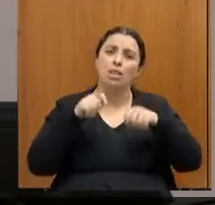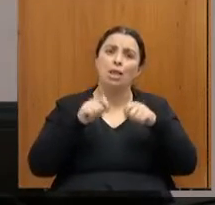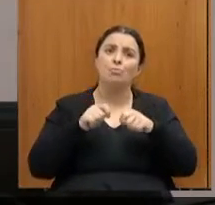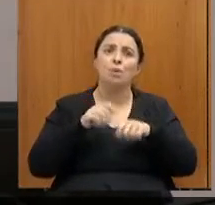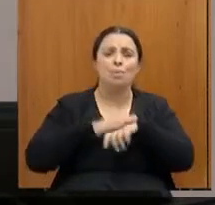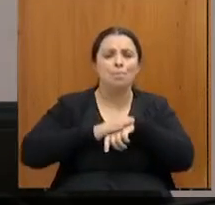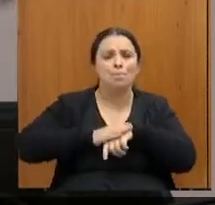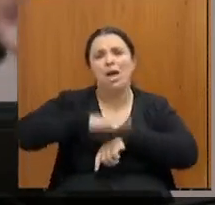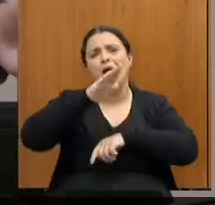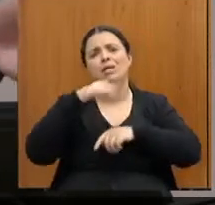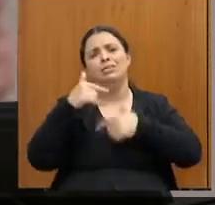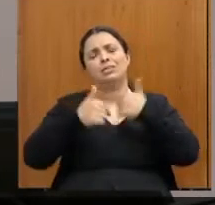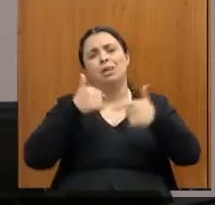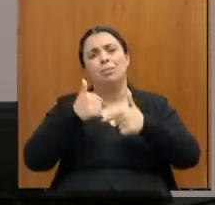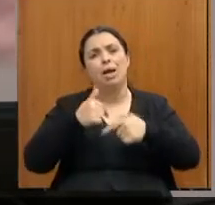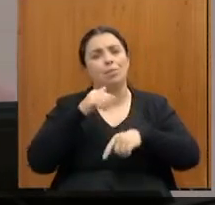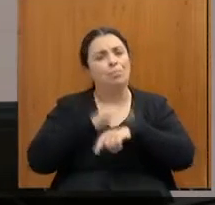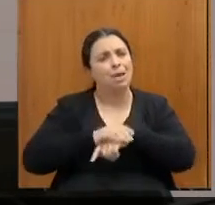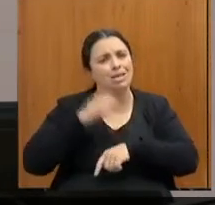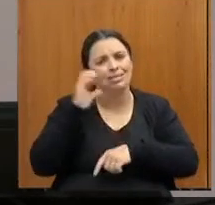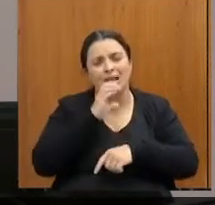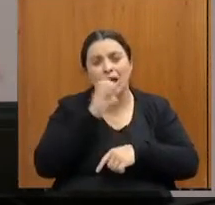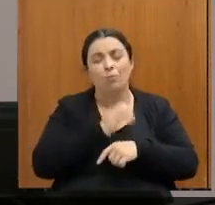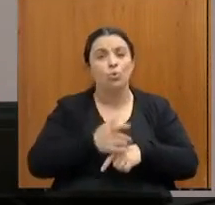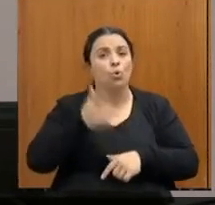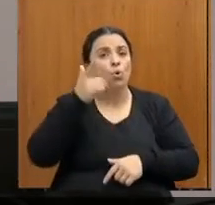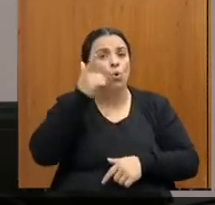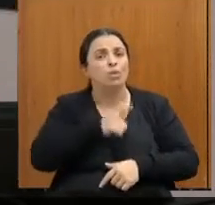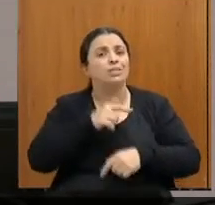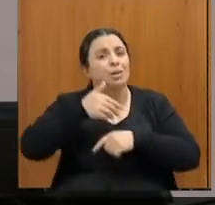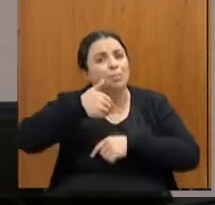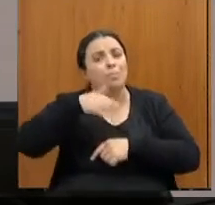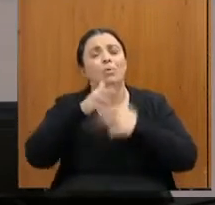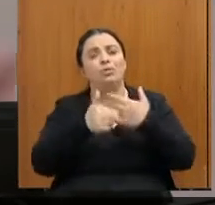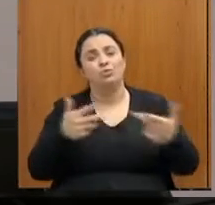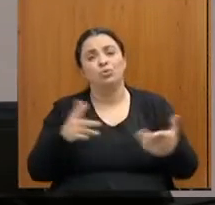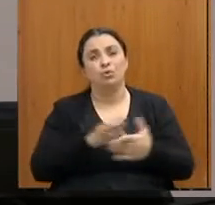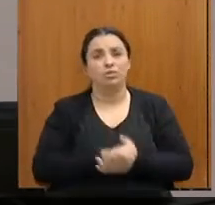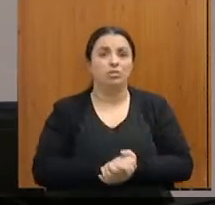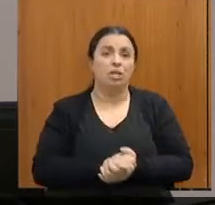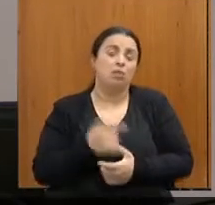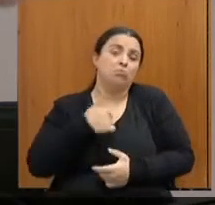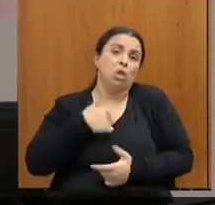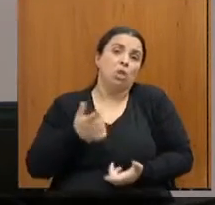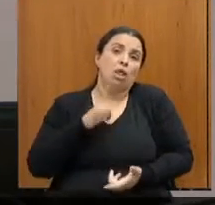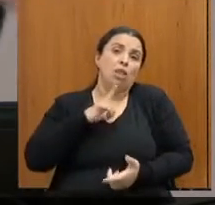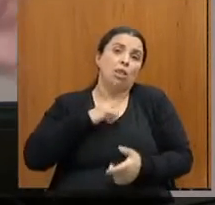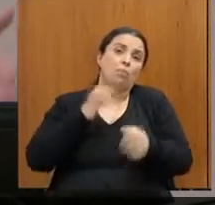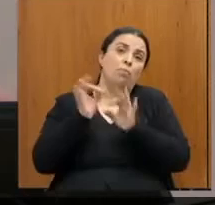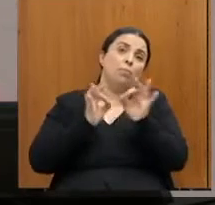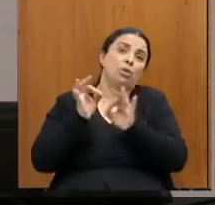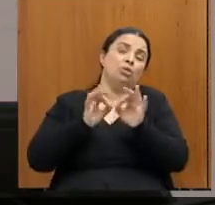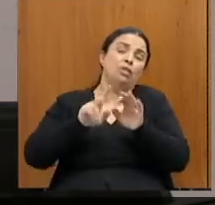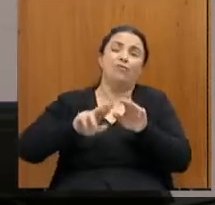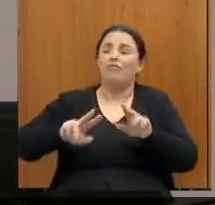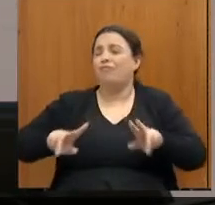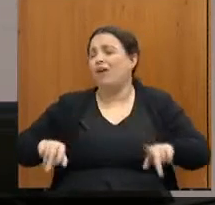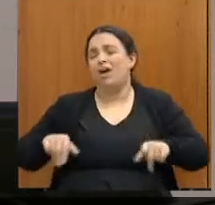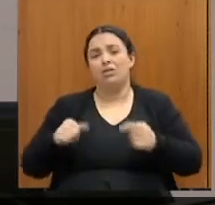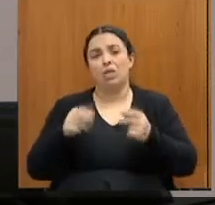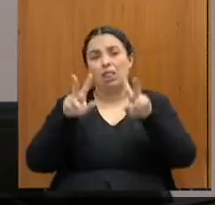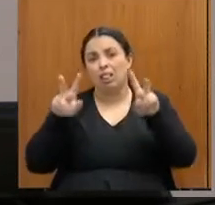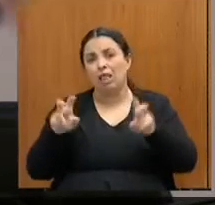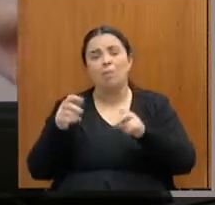e acelerar mais ainda aquele que pode ser feito tem projeto tem discutido como é que eu estou mesmo setor elétrico